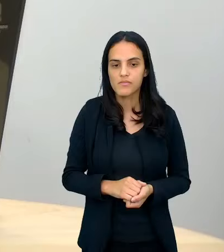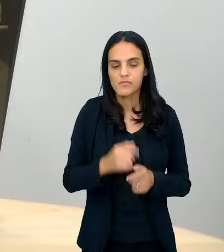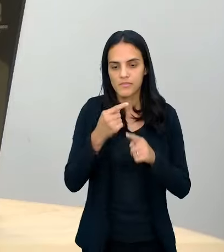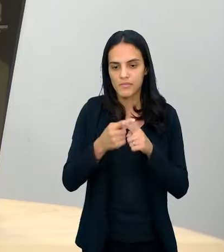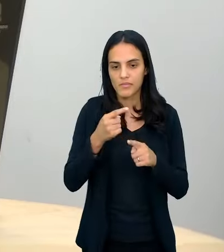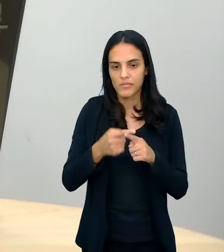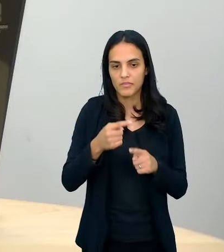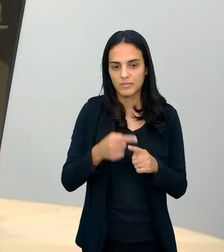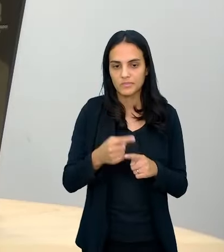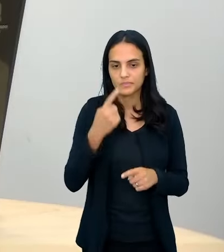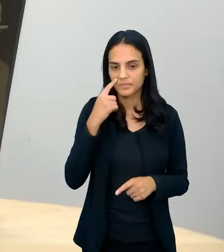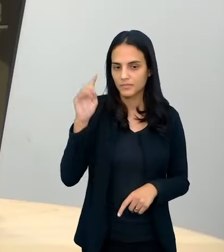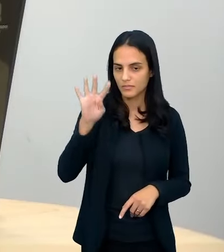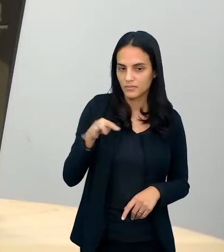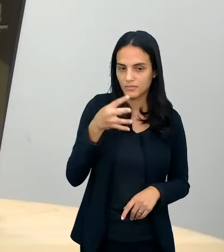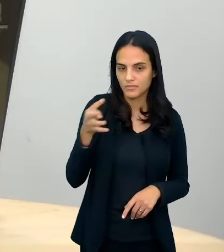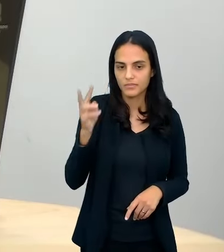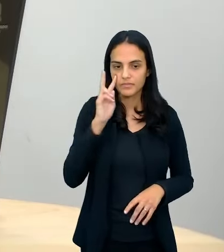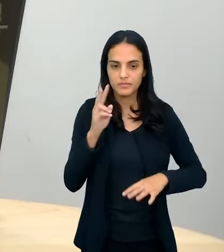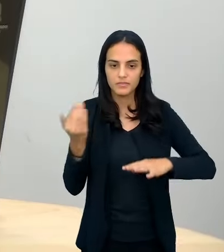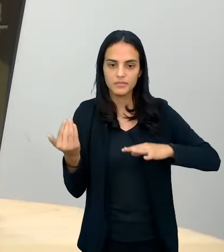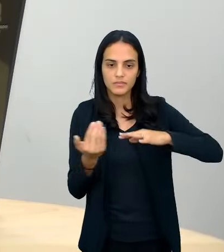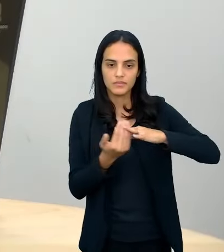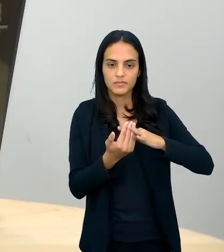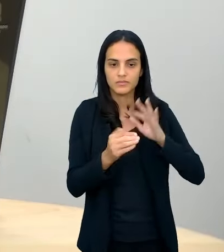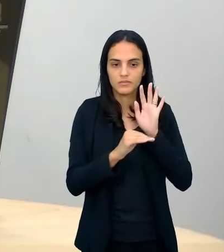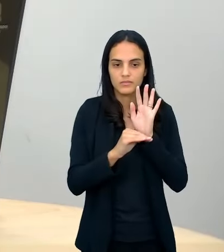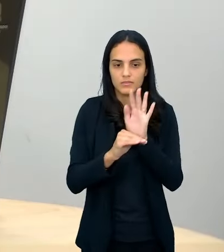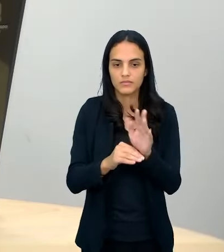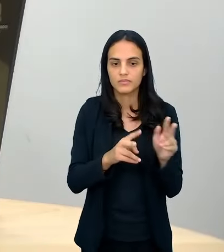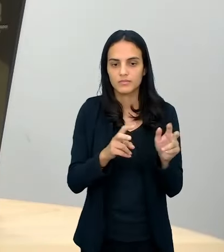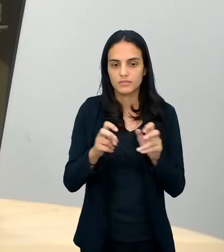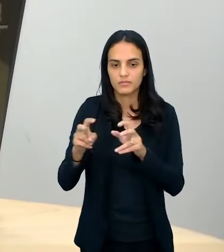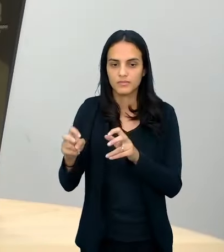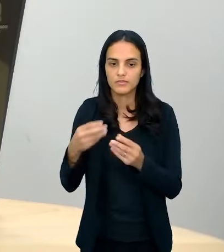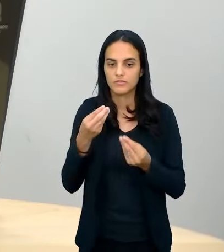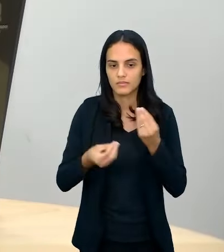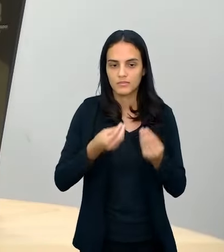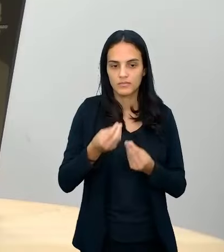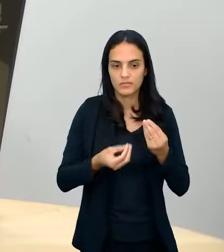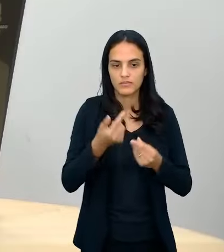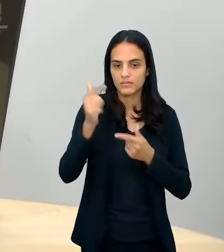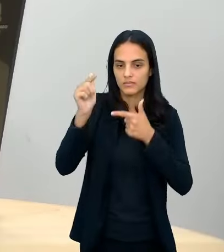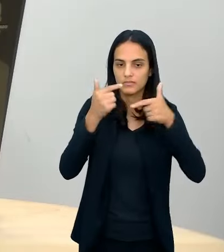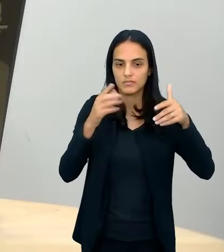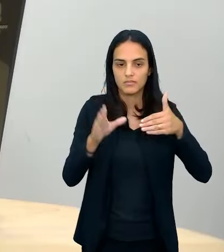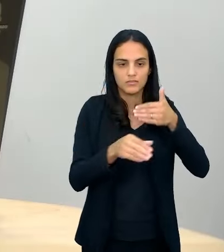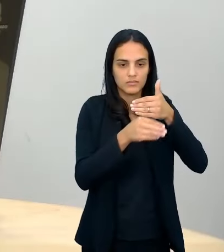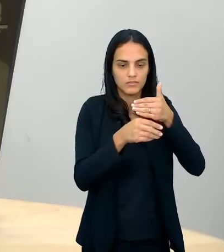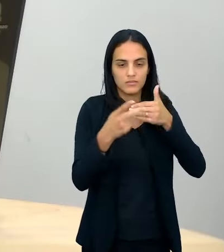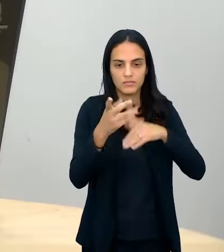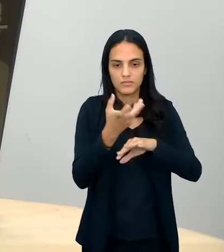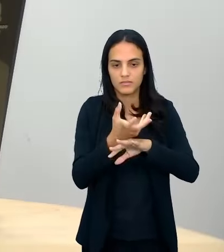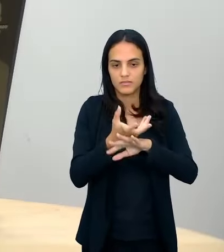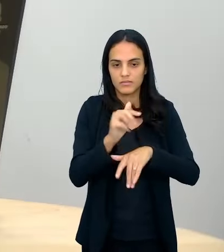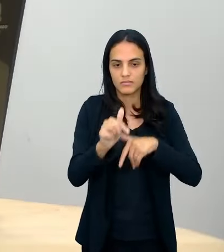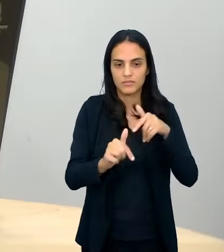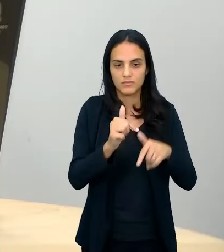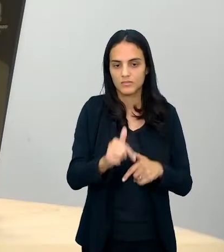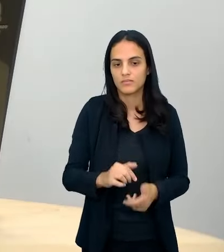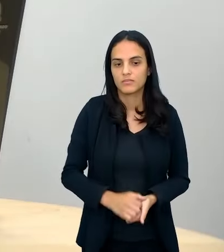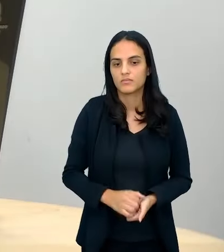porque esse quadro de olho na integração, ele vai dar a perspectiva de como está nos outros componentes o que você está trabalhando no seu.